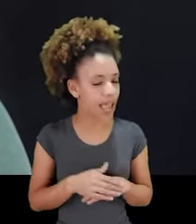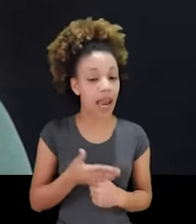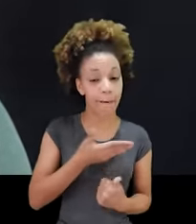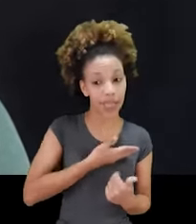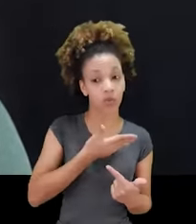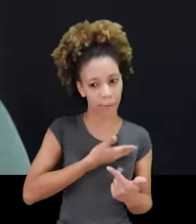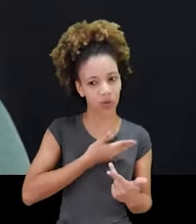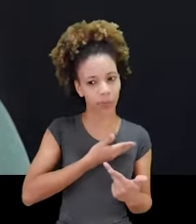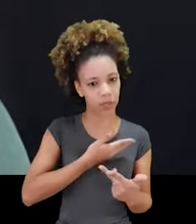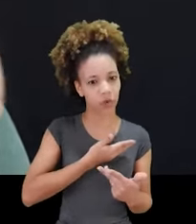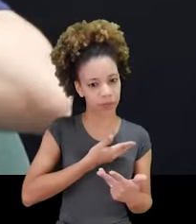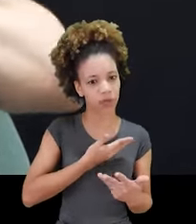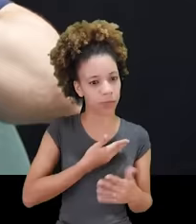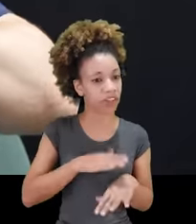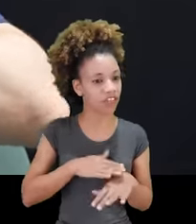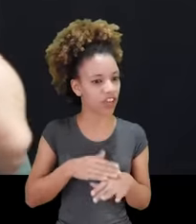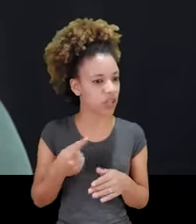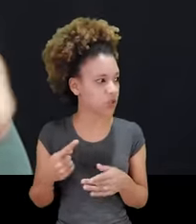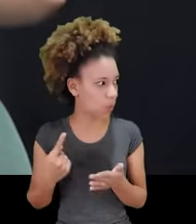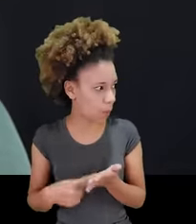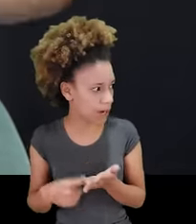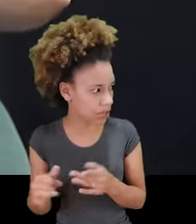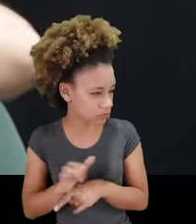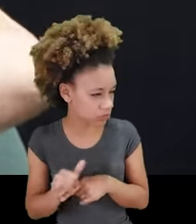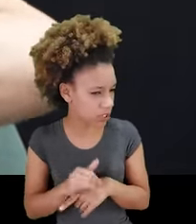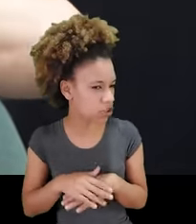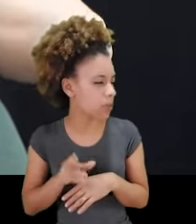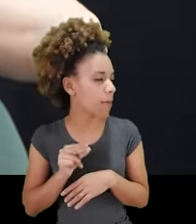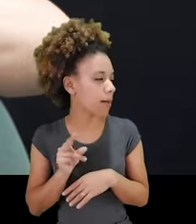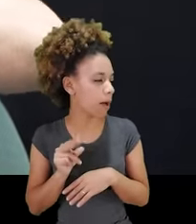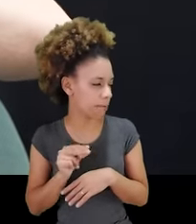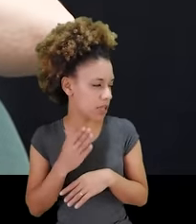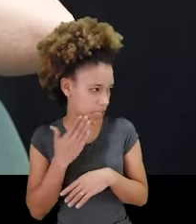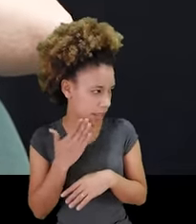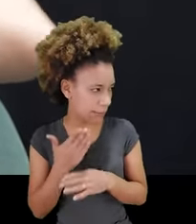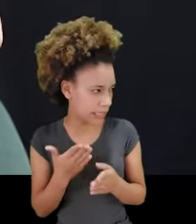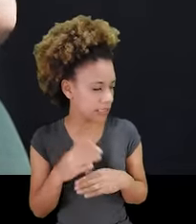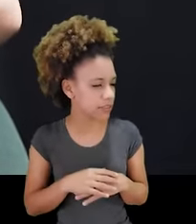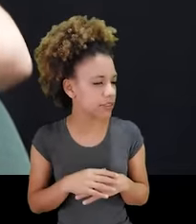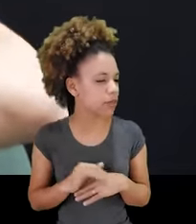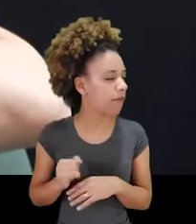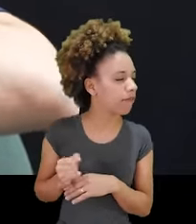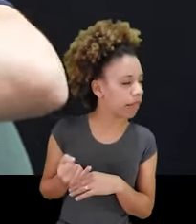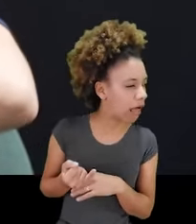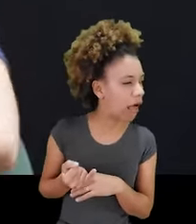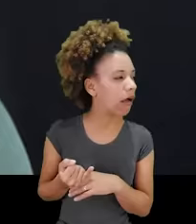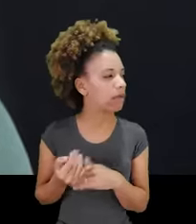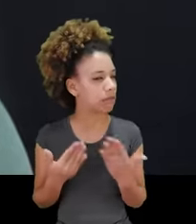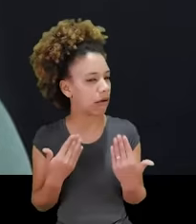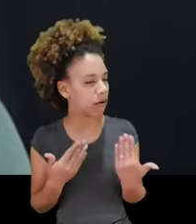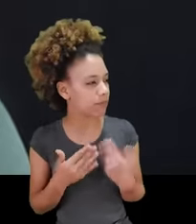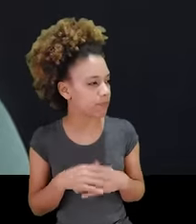amigo do amigo do amigo. Faz um esquema. É quase como... Fala muito, assim, tipo de... conto umas vantagens, a